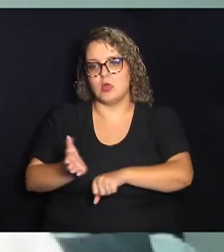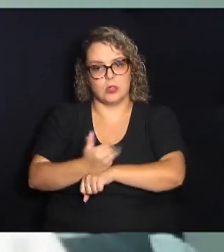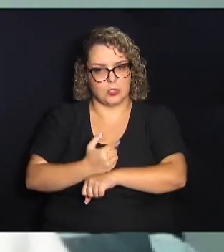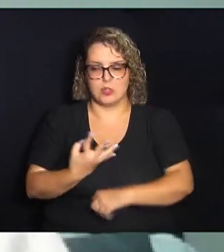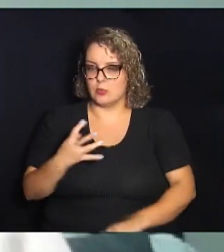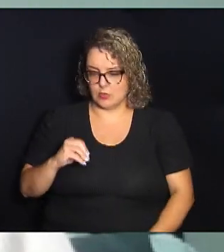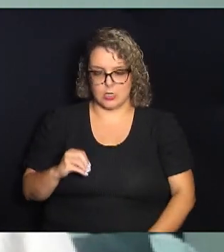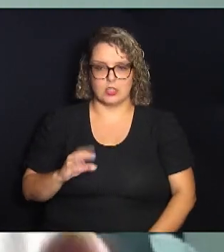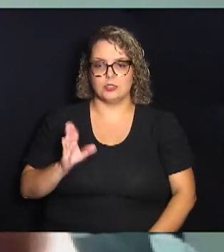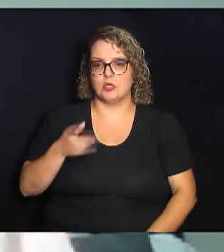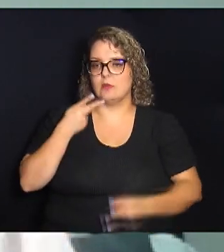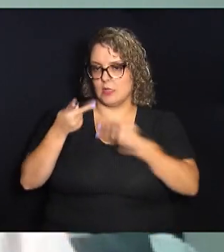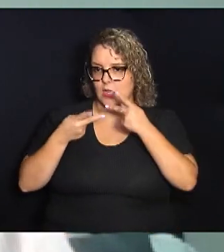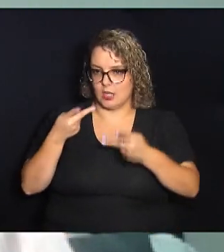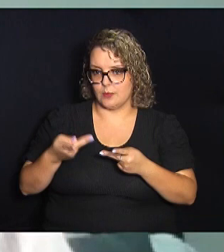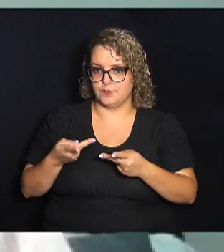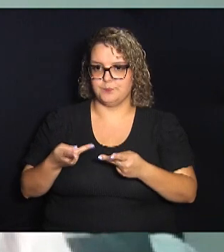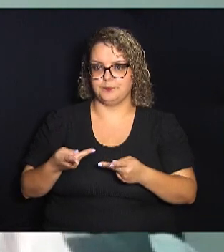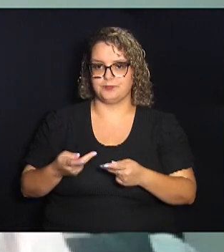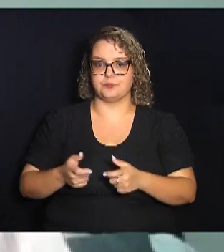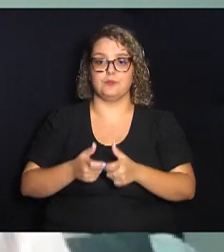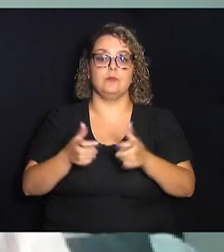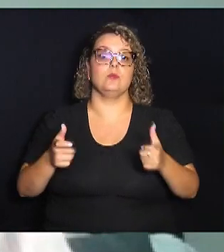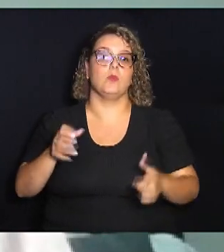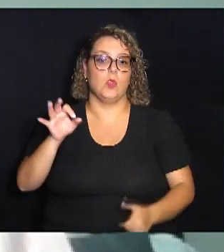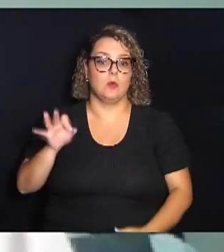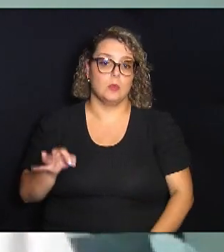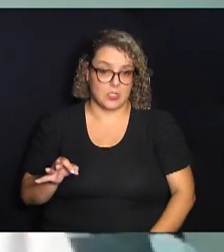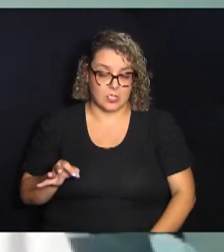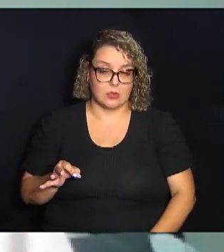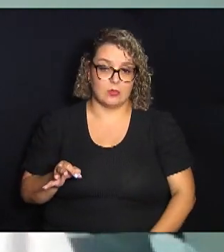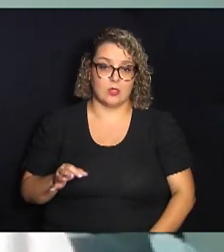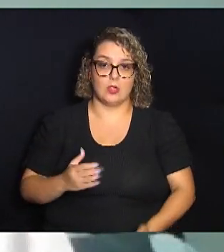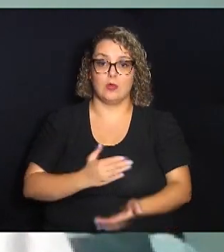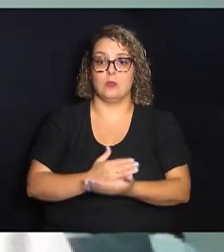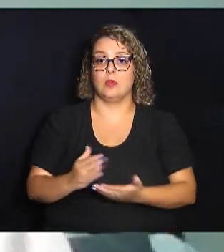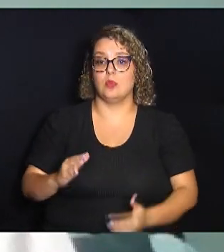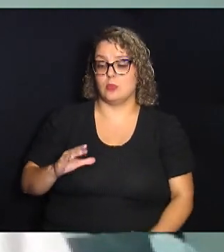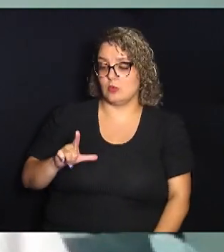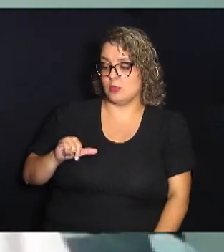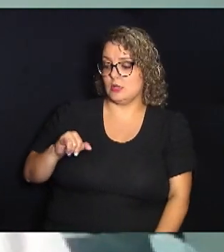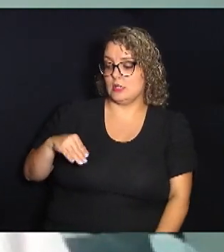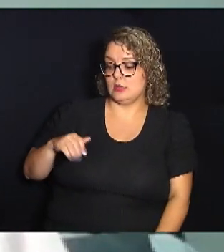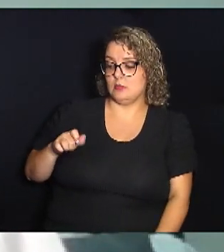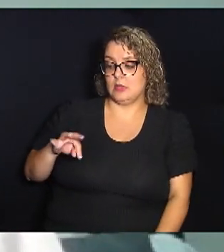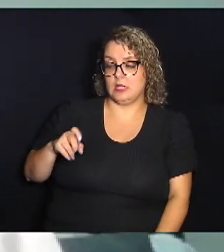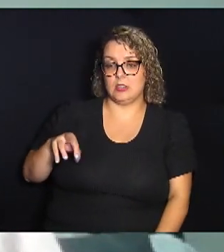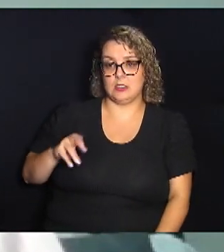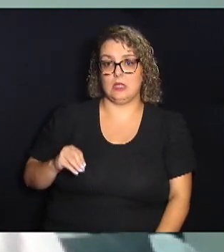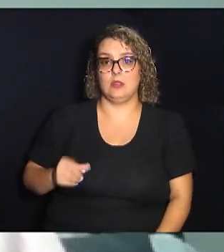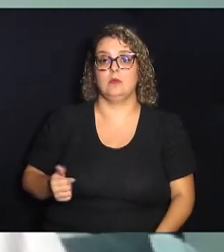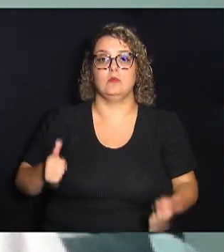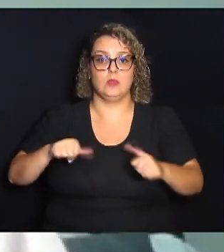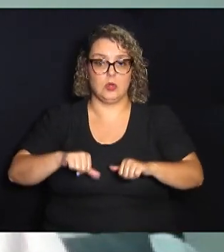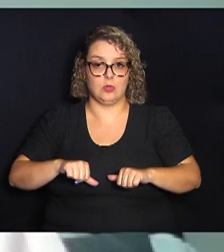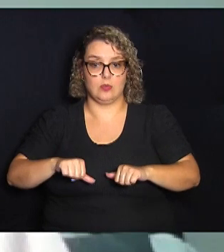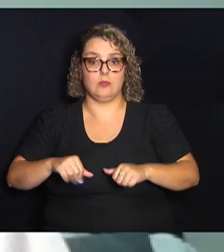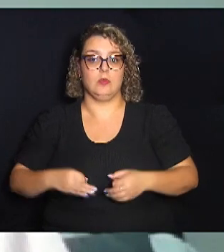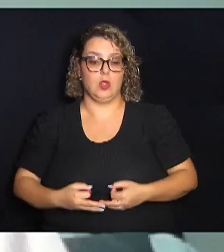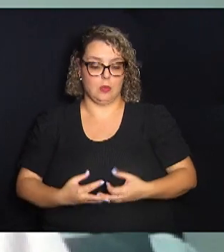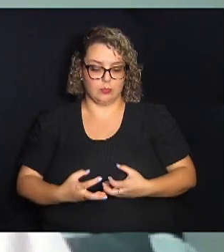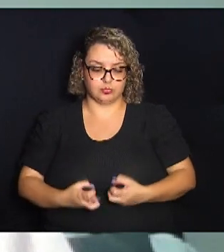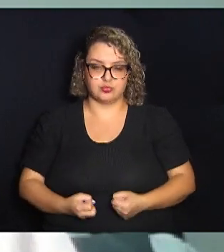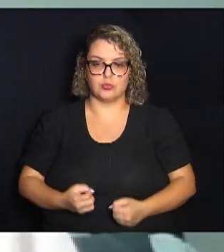foi conversado. A maior parte das mulheres vai entrar no climatério e vai ter uma falência ovariana, na maioria das vezes em torno dos 50